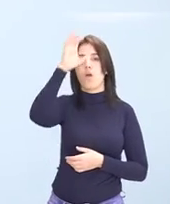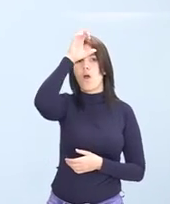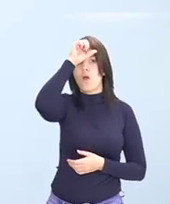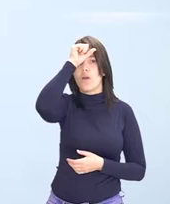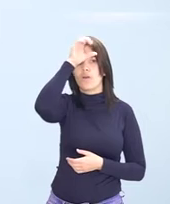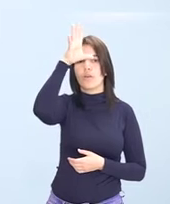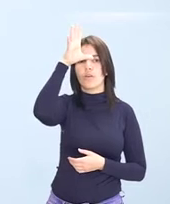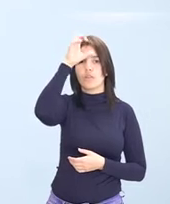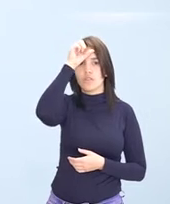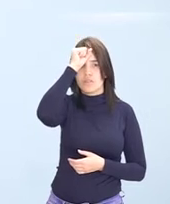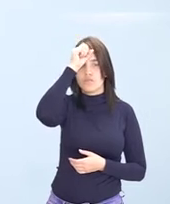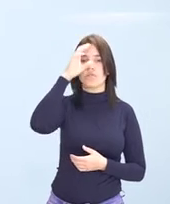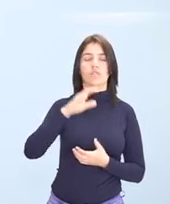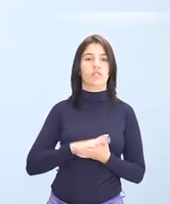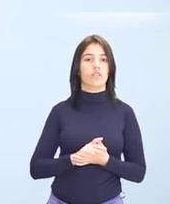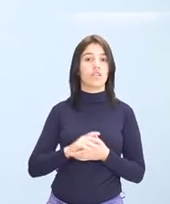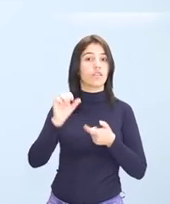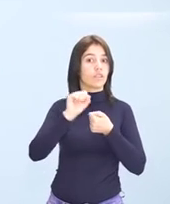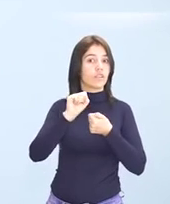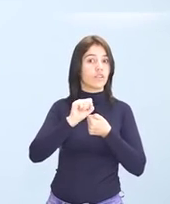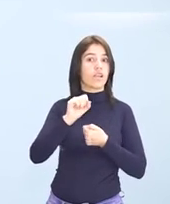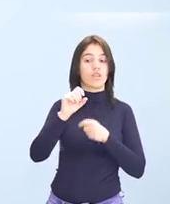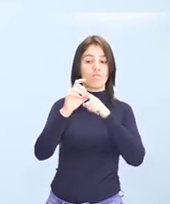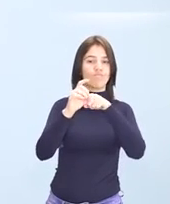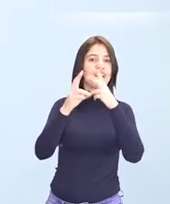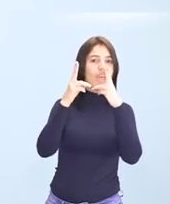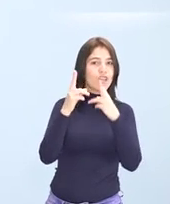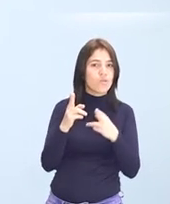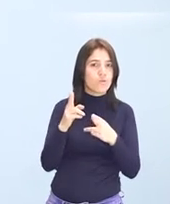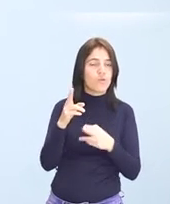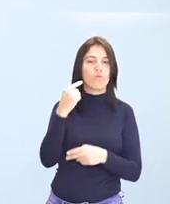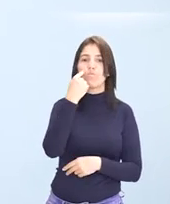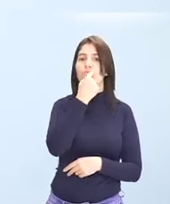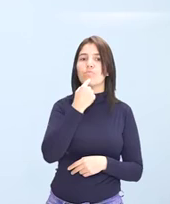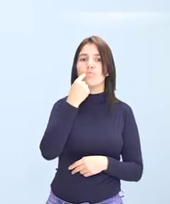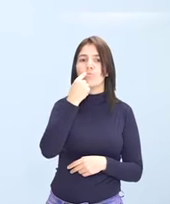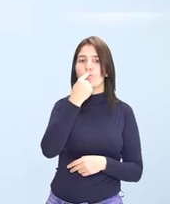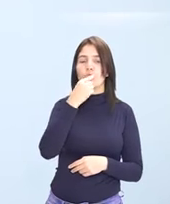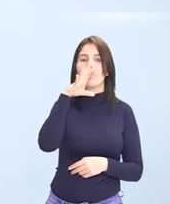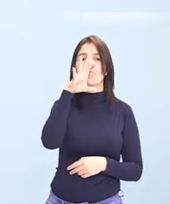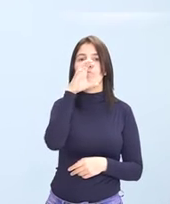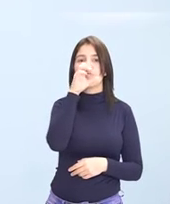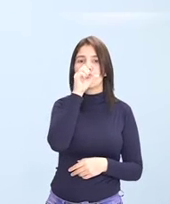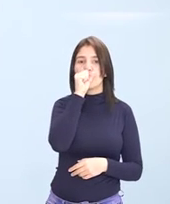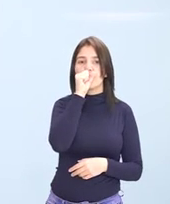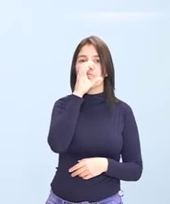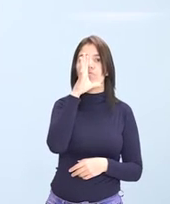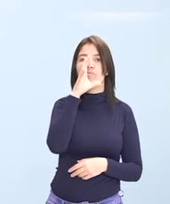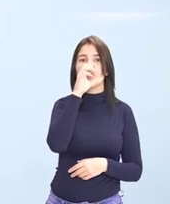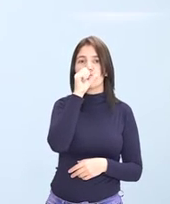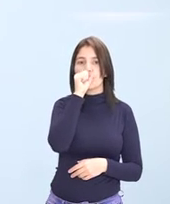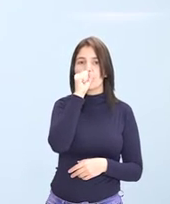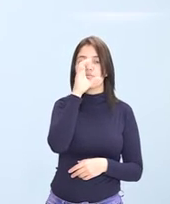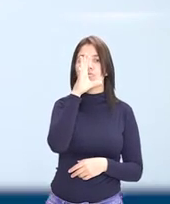O mesmo movimento quando é feito no rumo da boca, em frente à boca, a gente vai ter